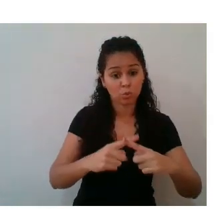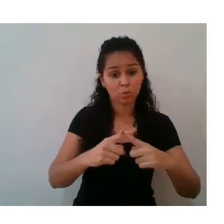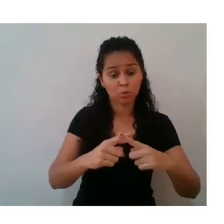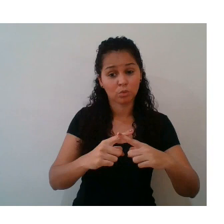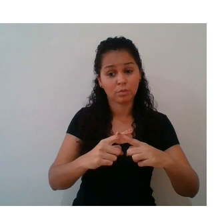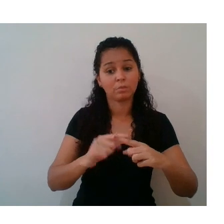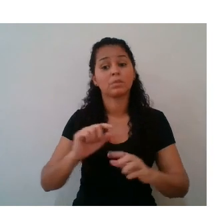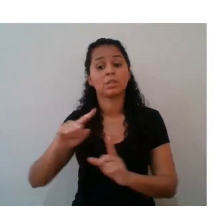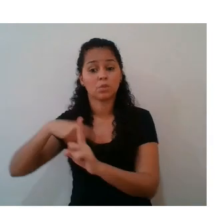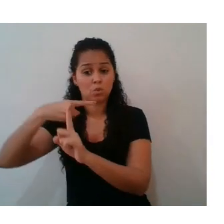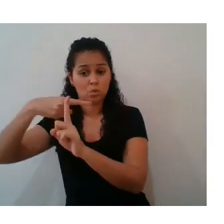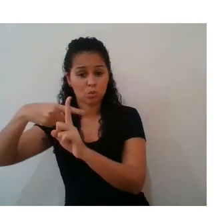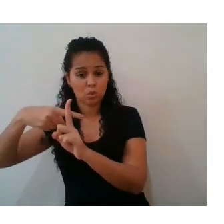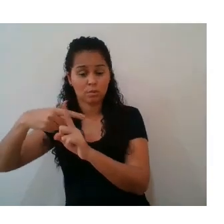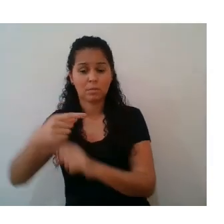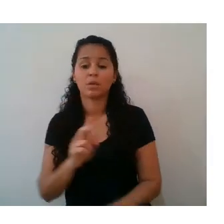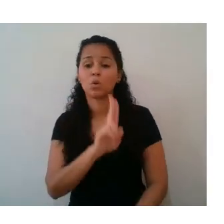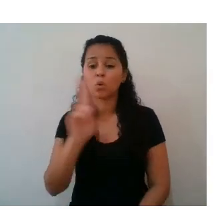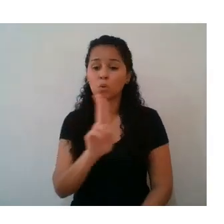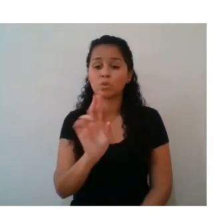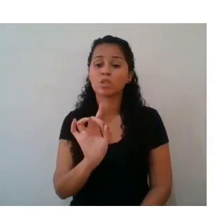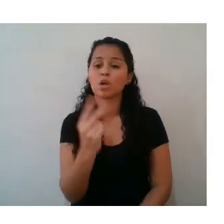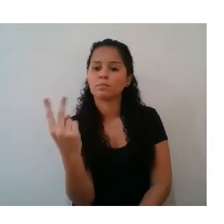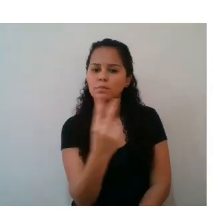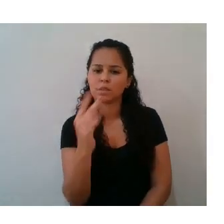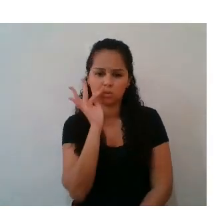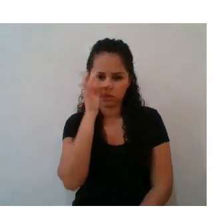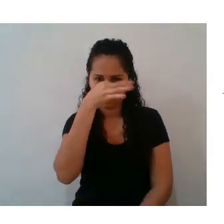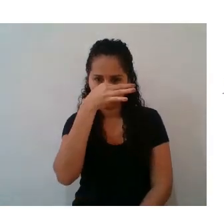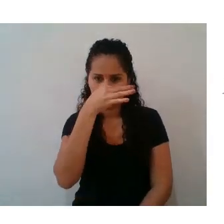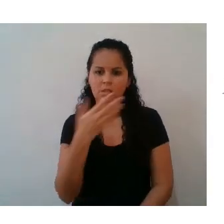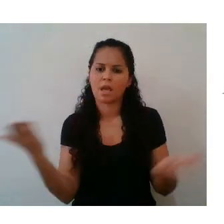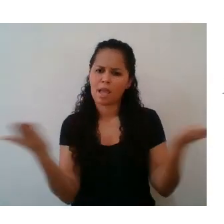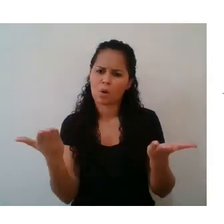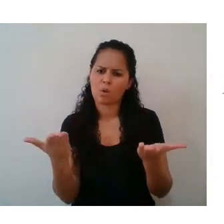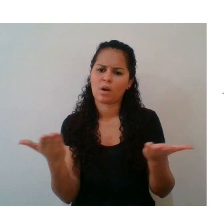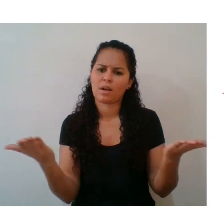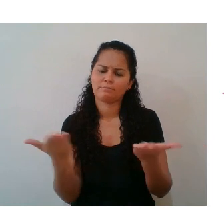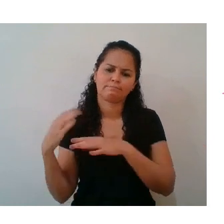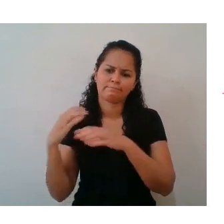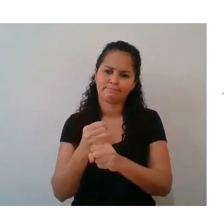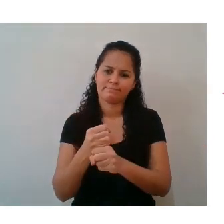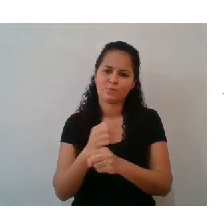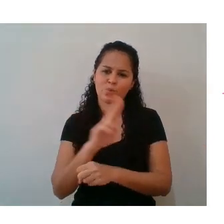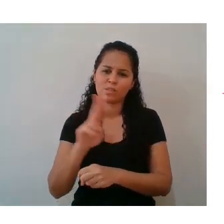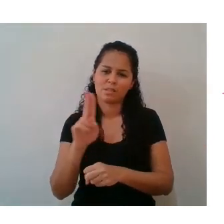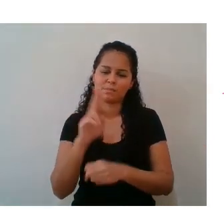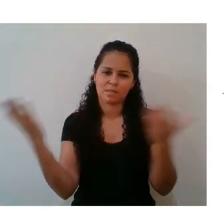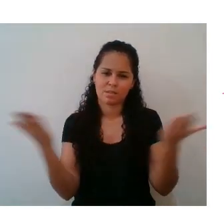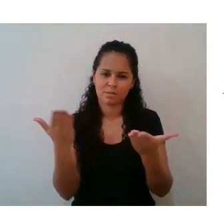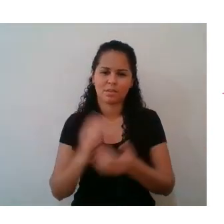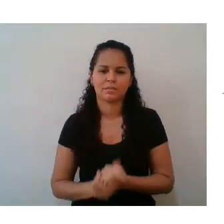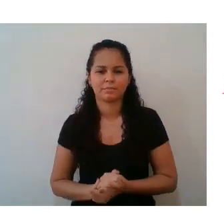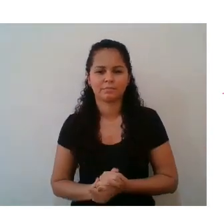soma, que é quando você usa apenas para 2 resistências. E é o nosso caso aqui para cálculo. Tá? Fiz